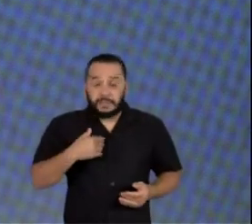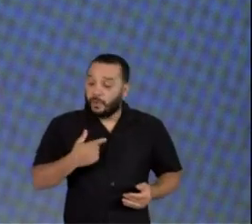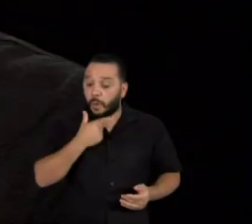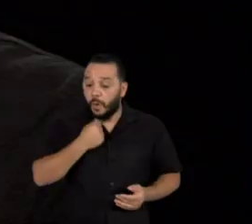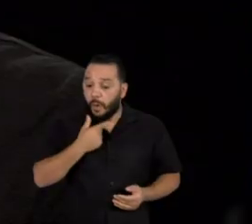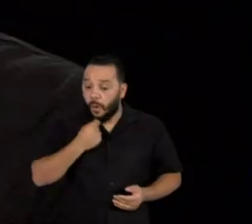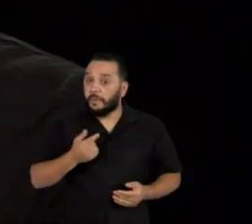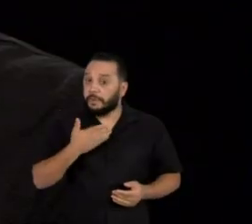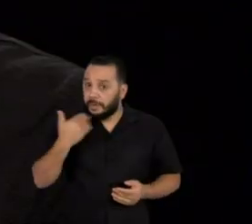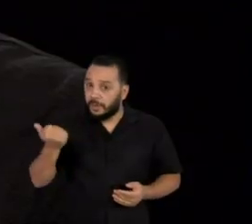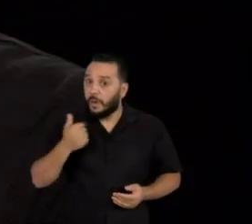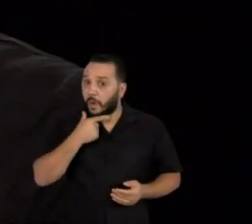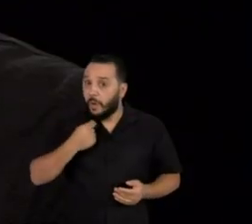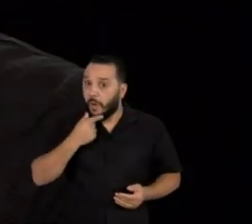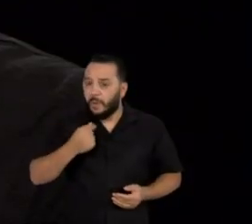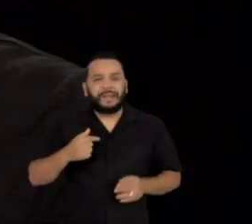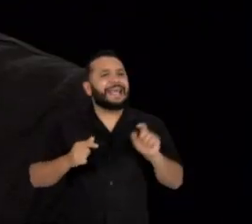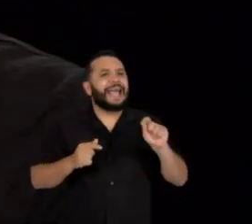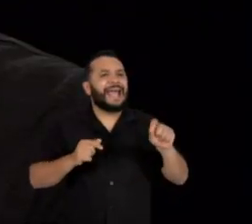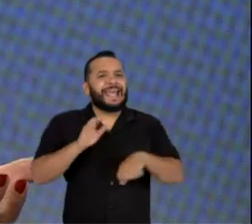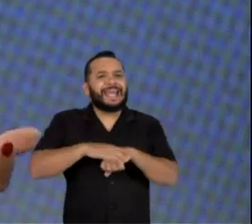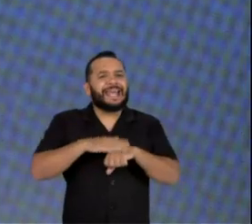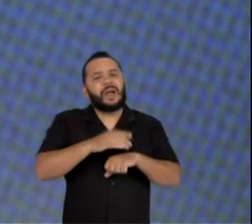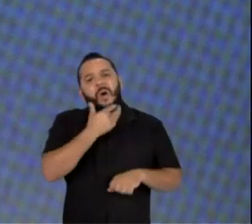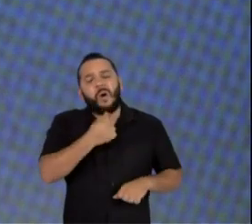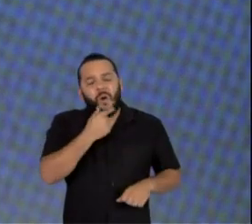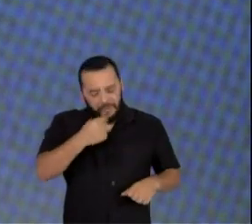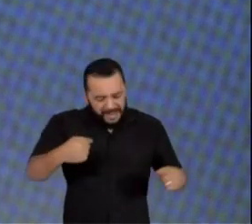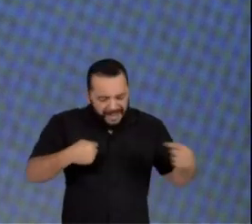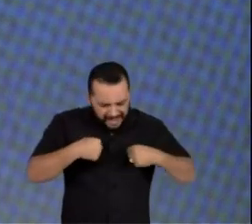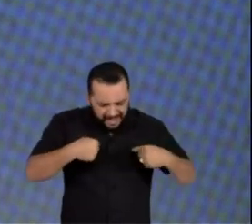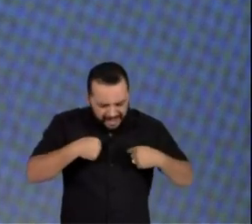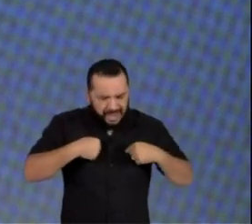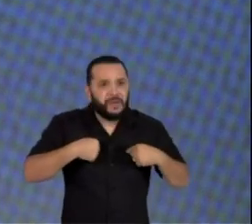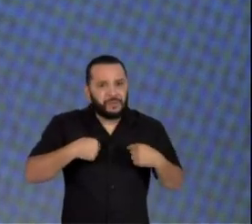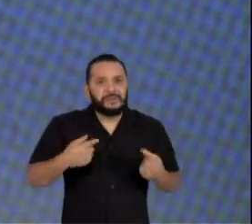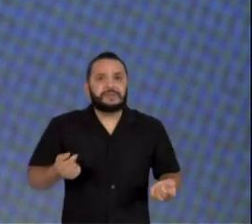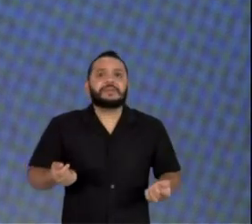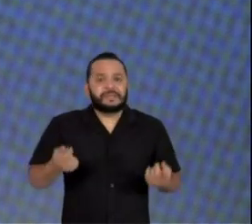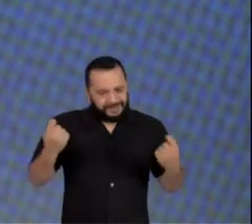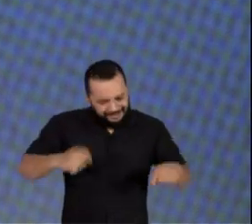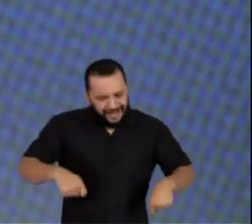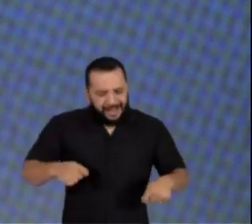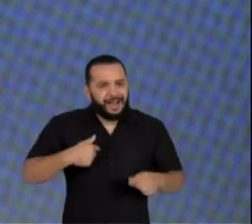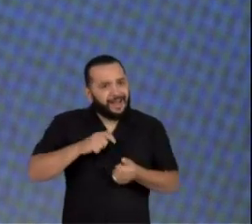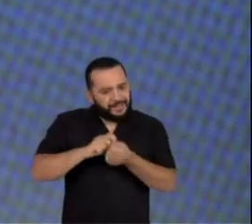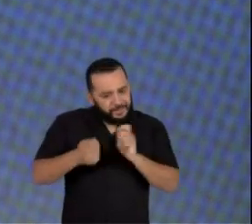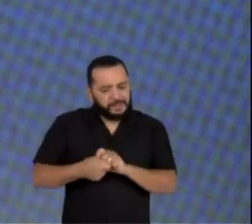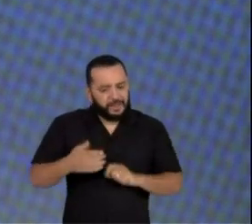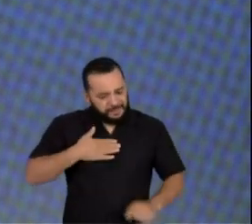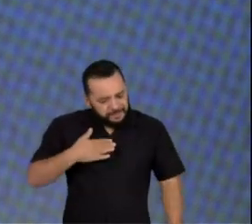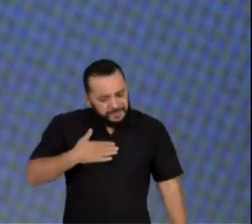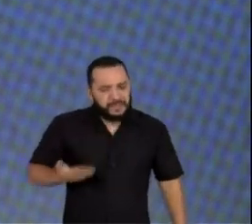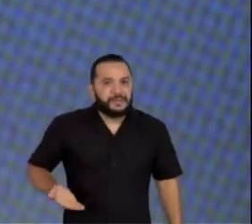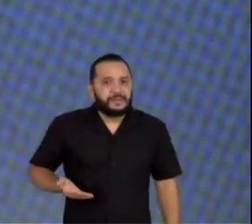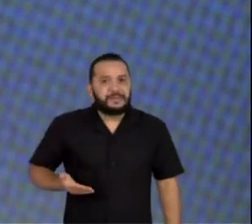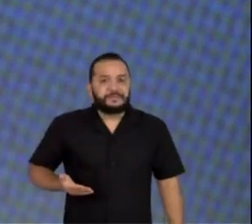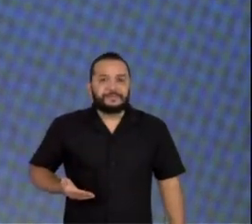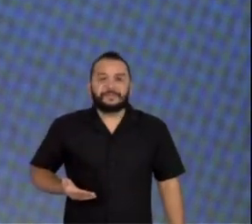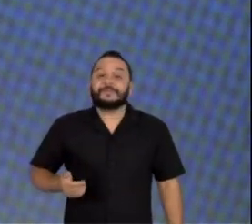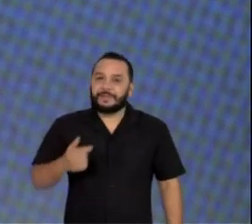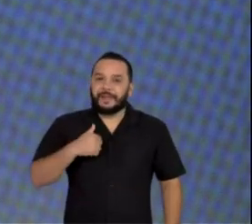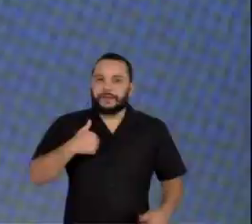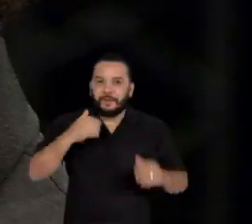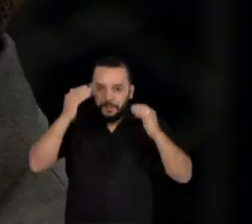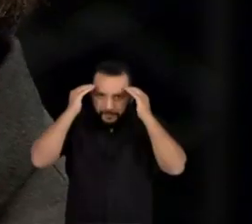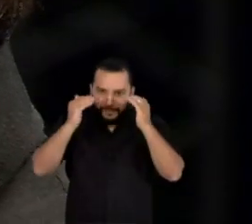ator. Não, que ator? Quem é que vai fazer isso melhor do que eu? Não, você tem que versionar para mim. E ele, bem